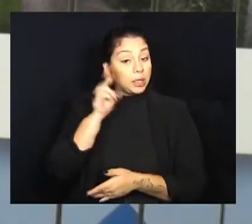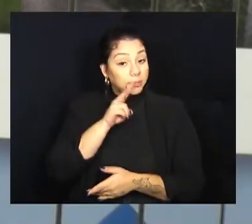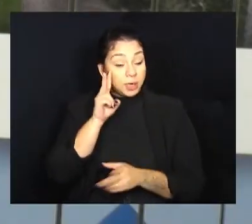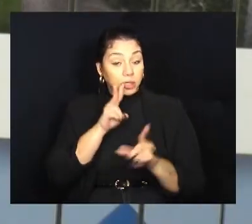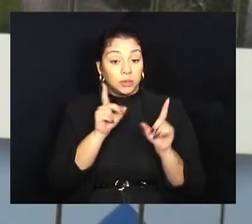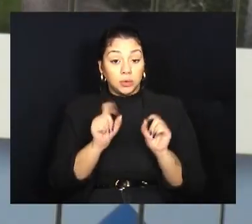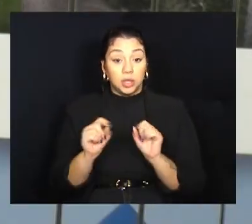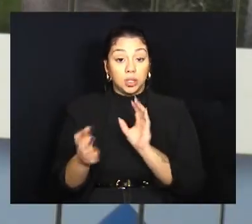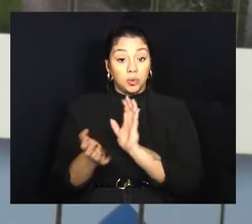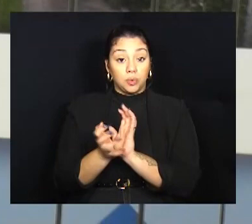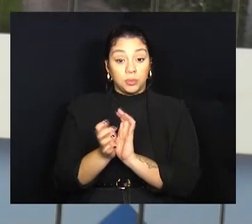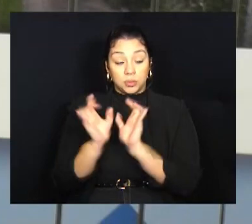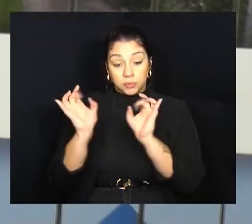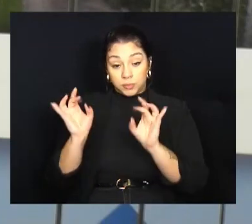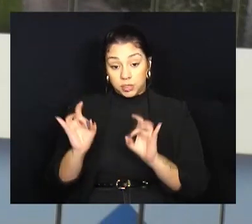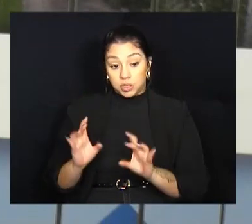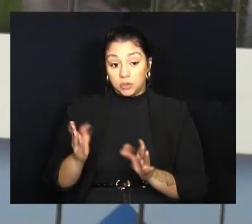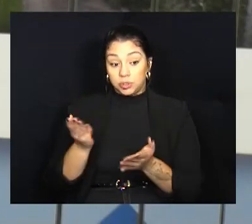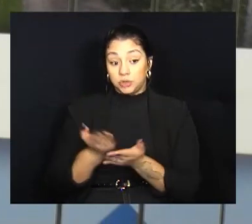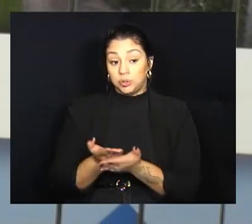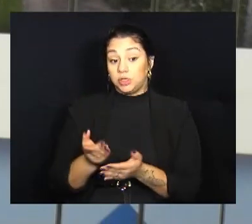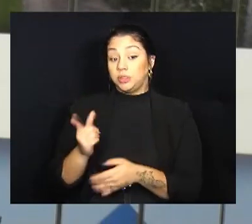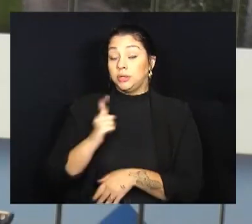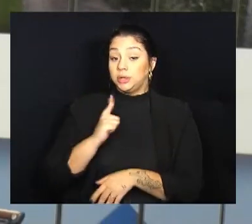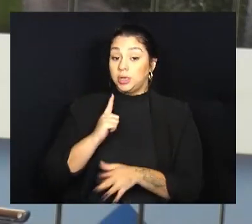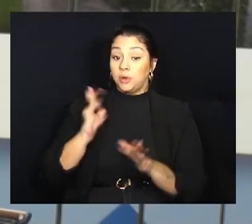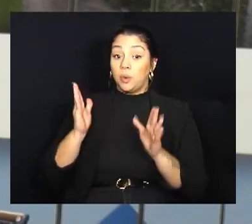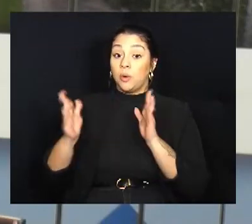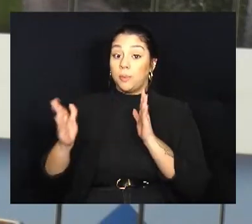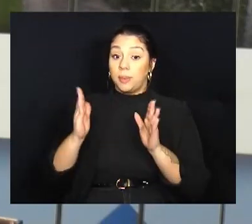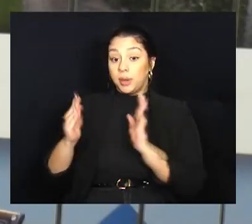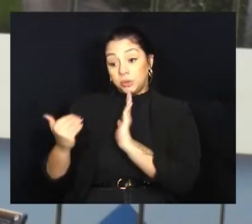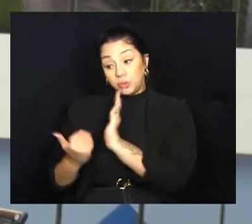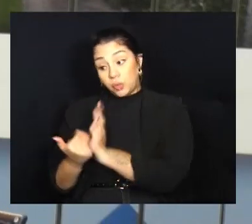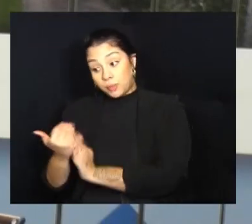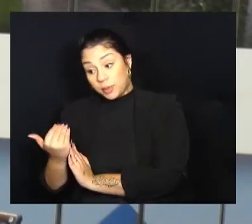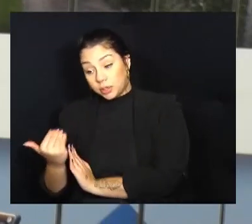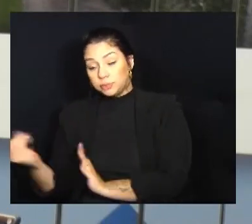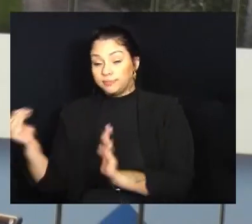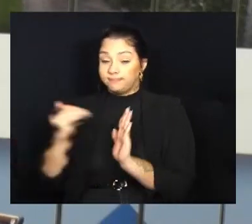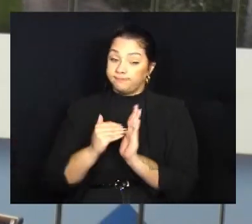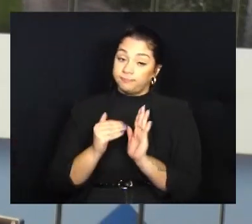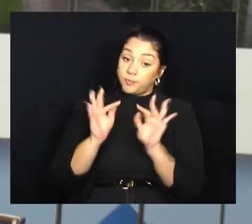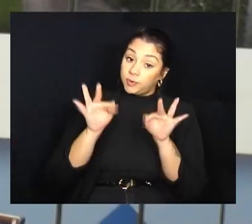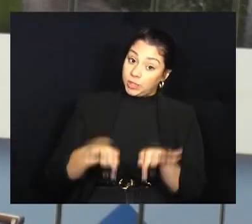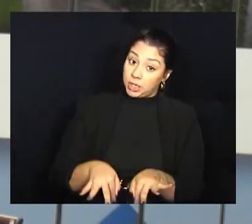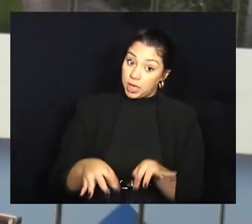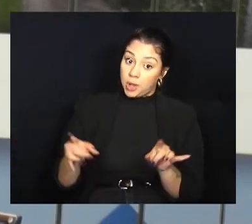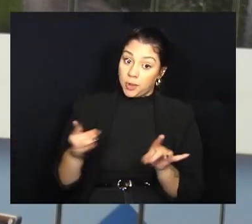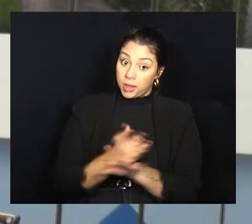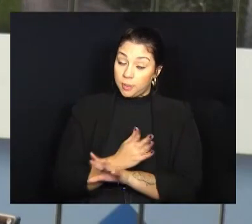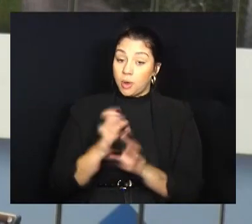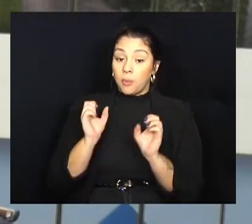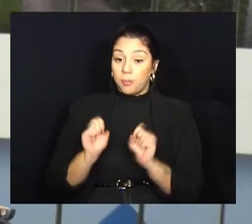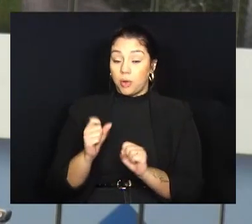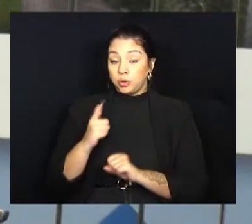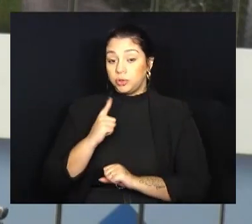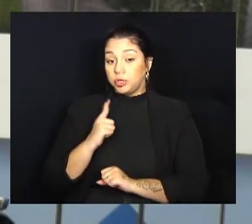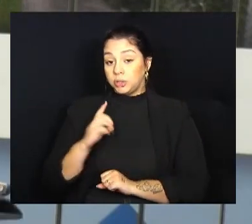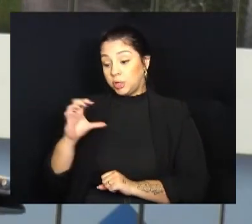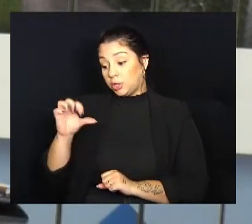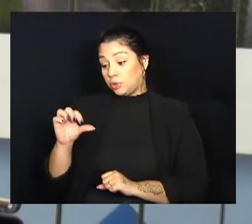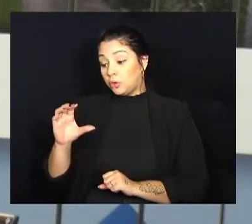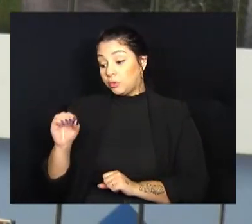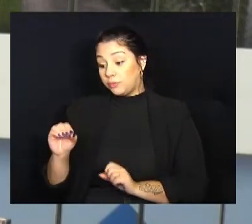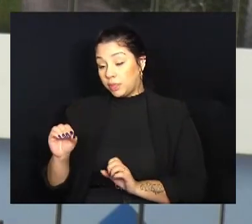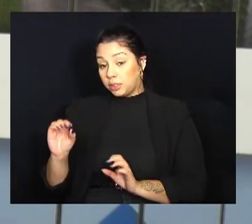as comissões especiais de estudos, elas têm um prazo para começo e também para findar. Elas podem ter 90 ou